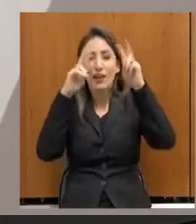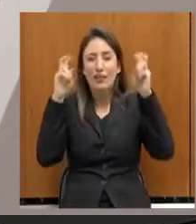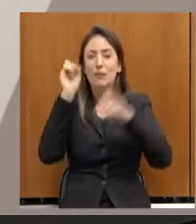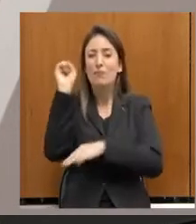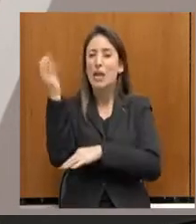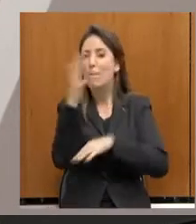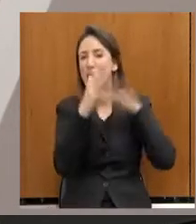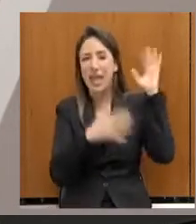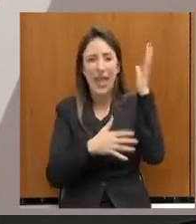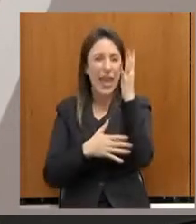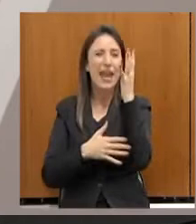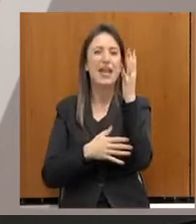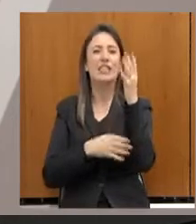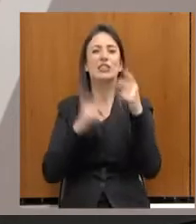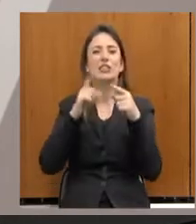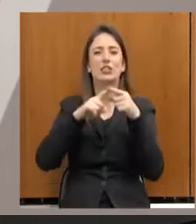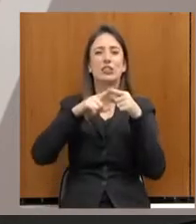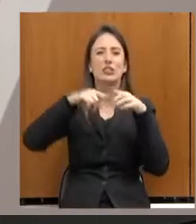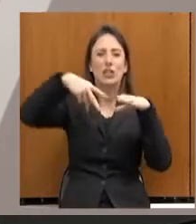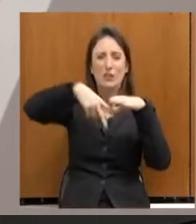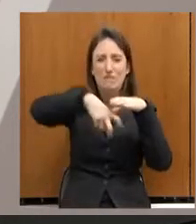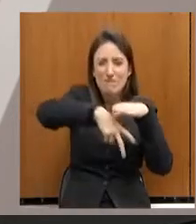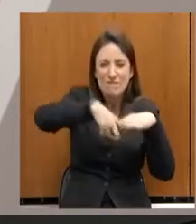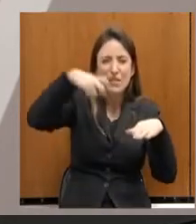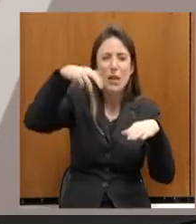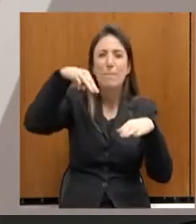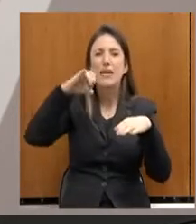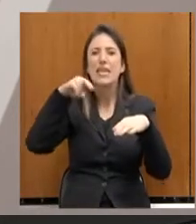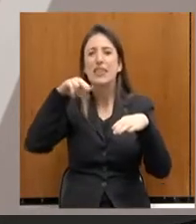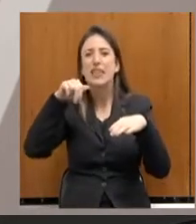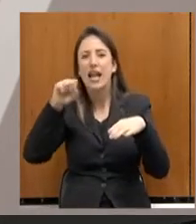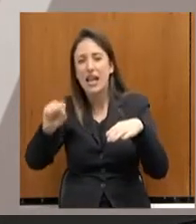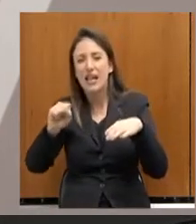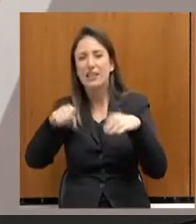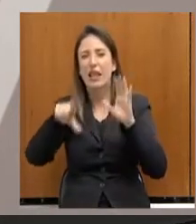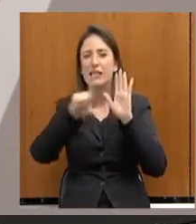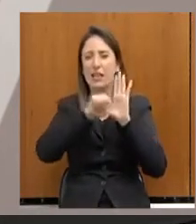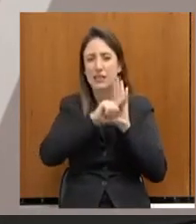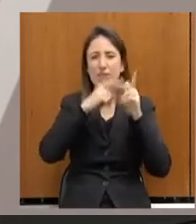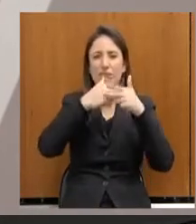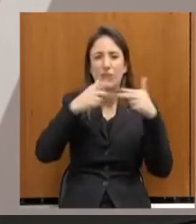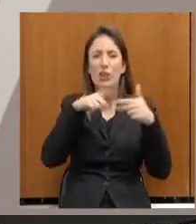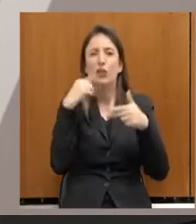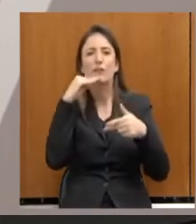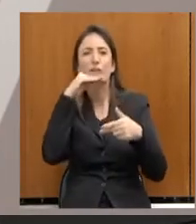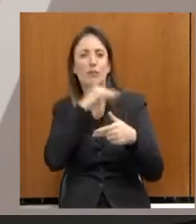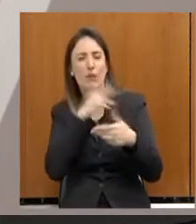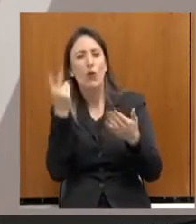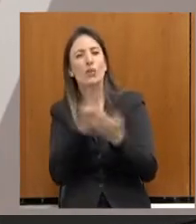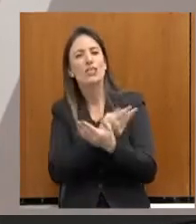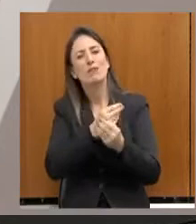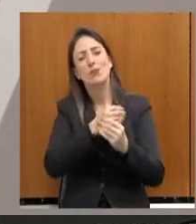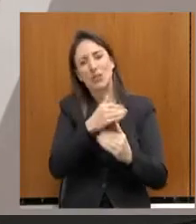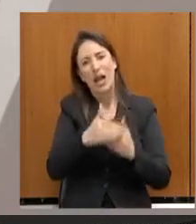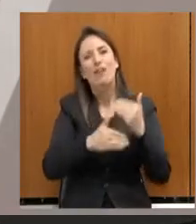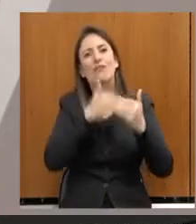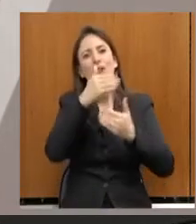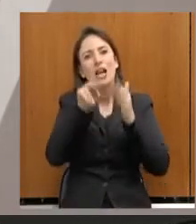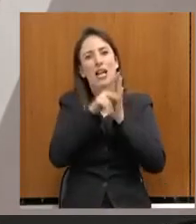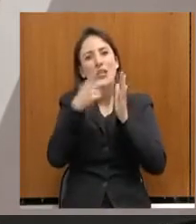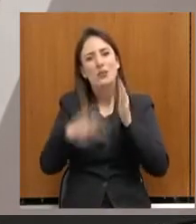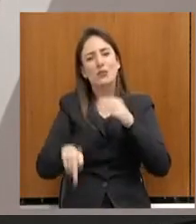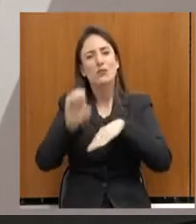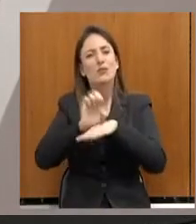legislação ação resultados a gente percebe avanços e avanços importantes para Minas Gerais